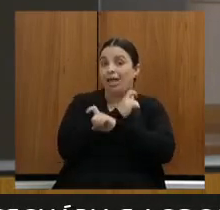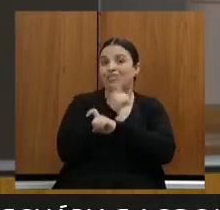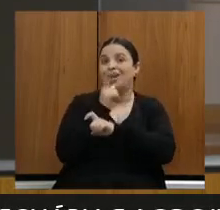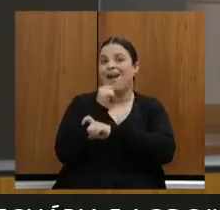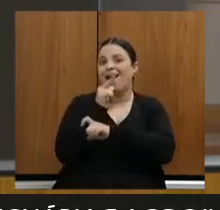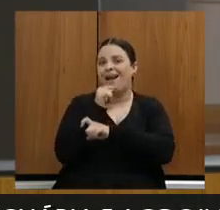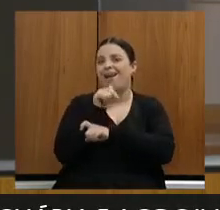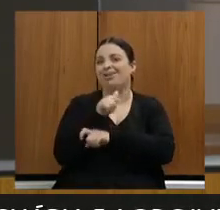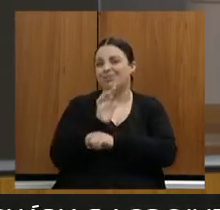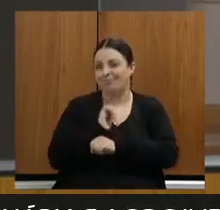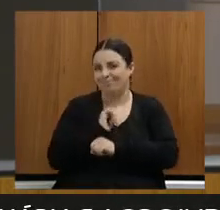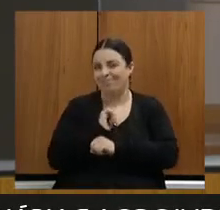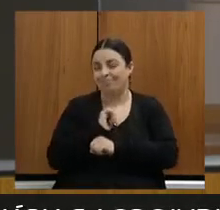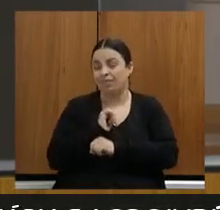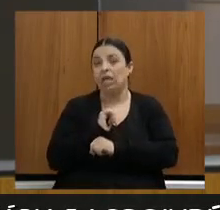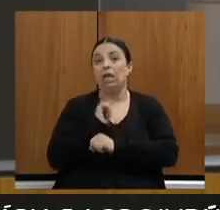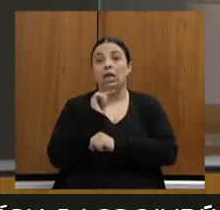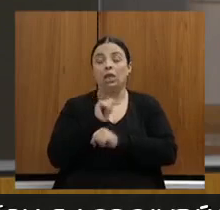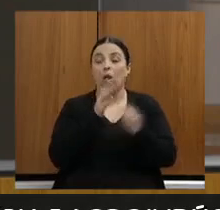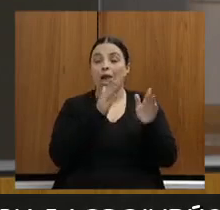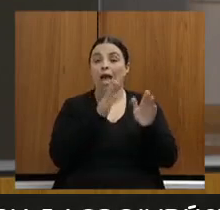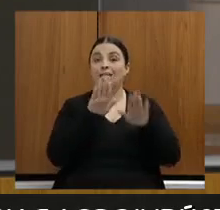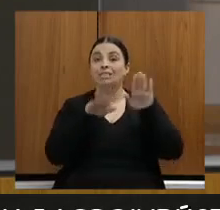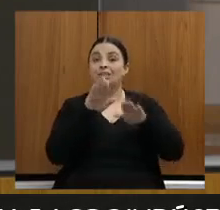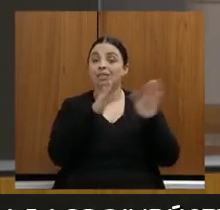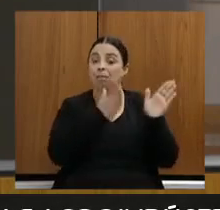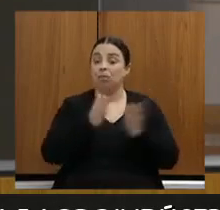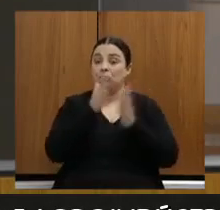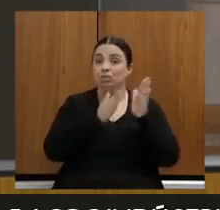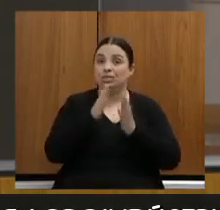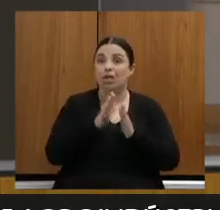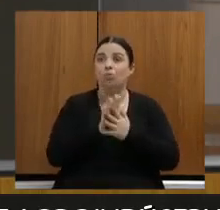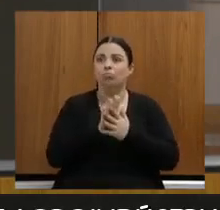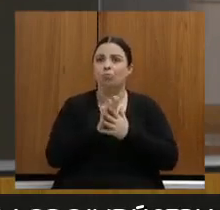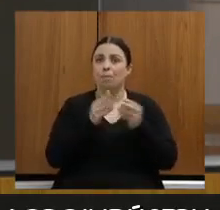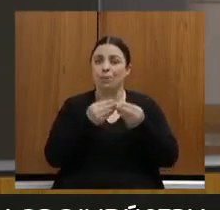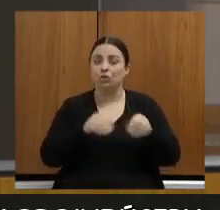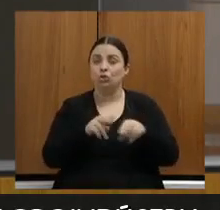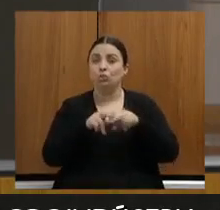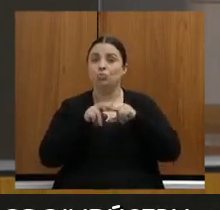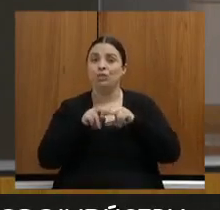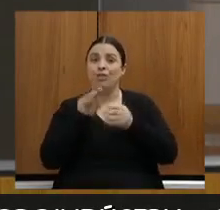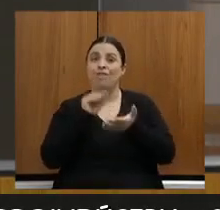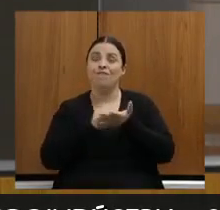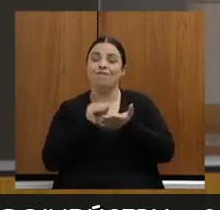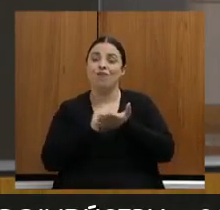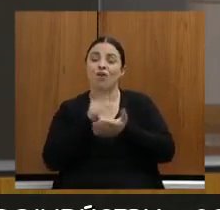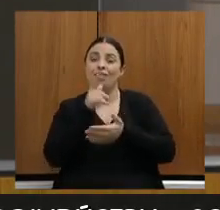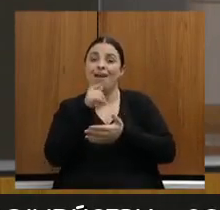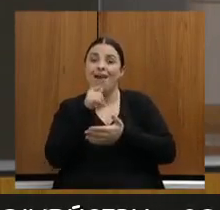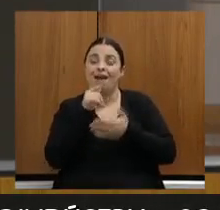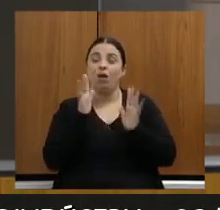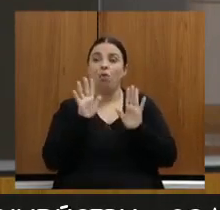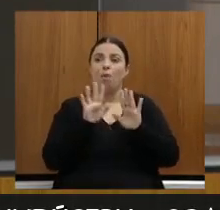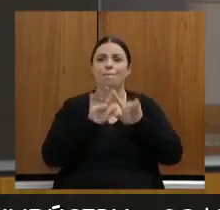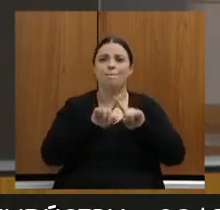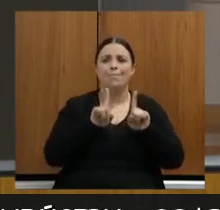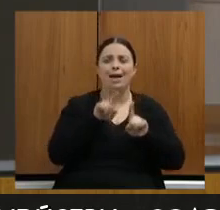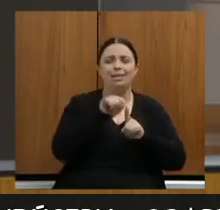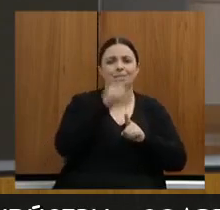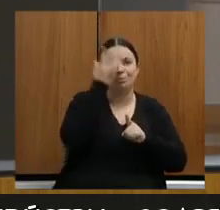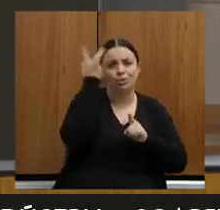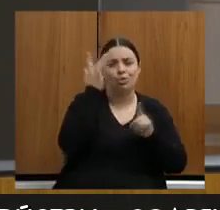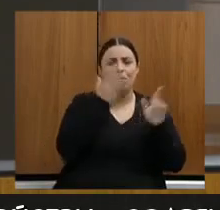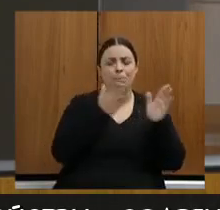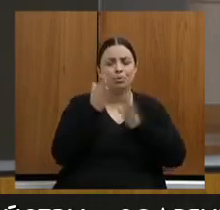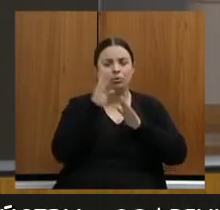muito grande né é que às vezes a produção ela fica prejudicada por causa do acesso à água e os produtores conseguem ter ali uma uma